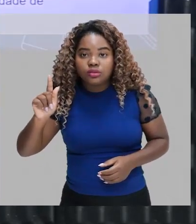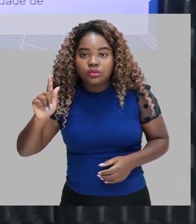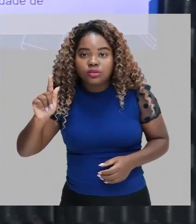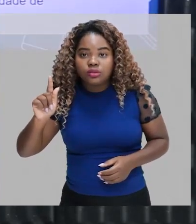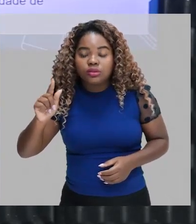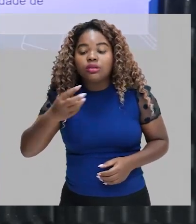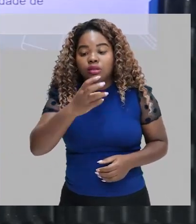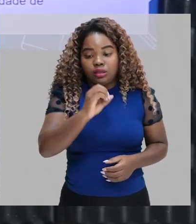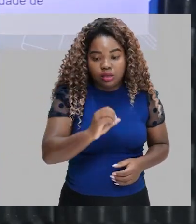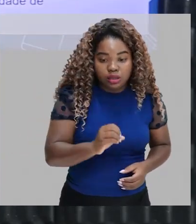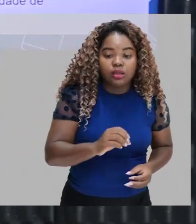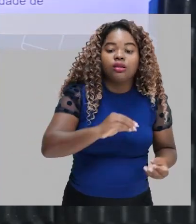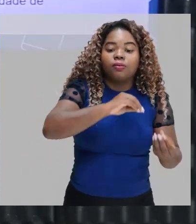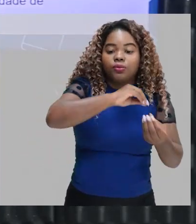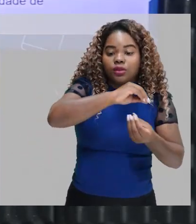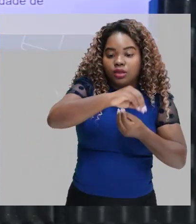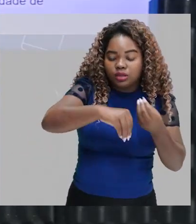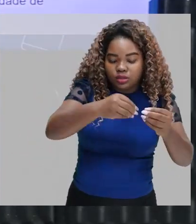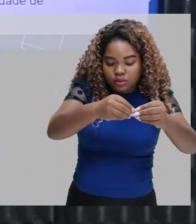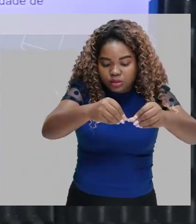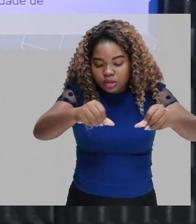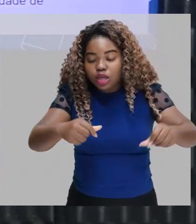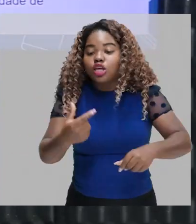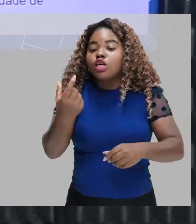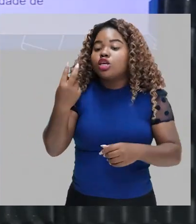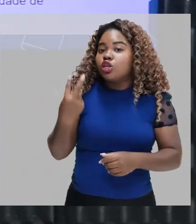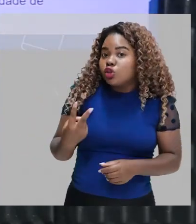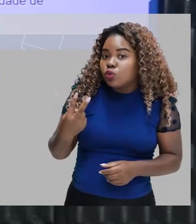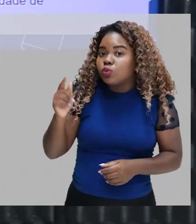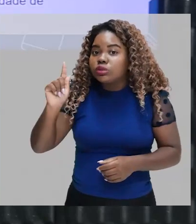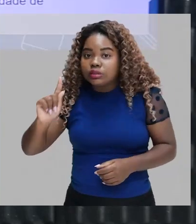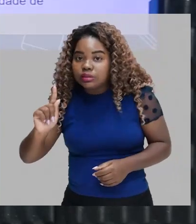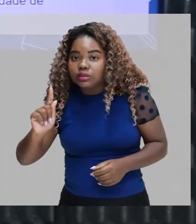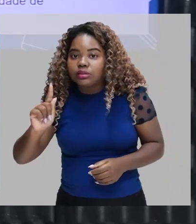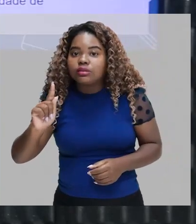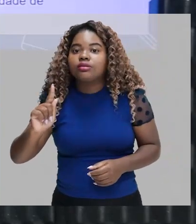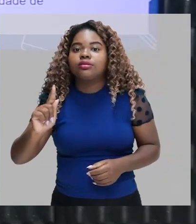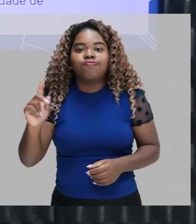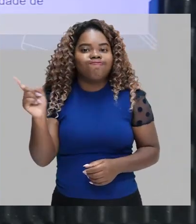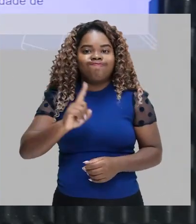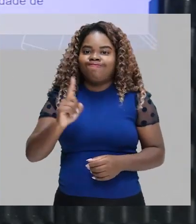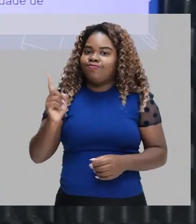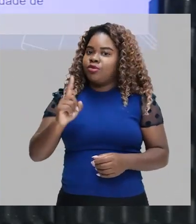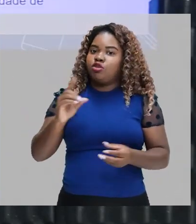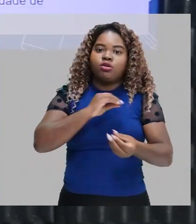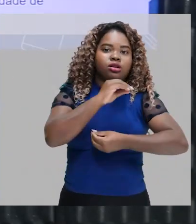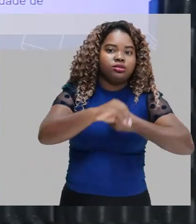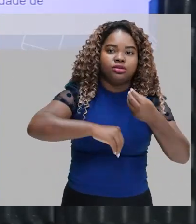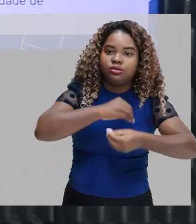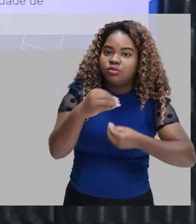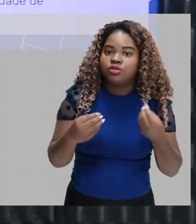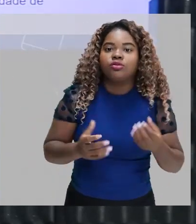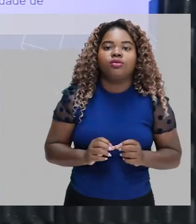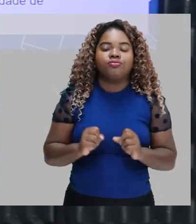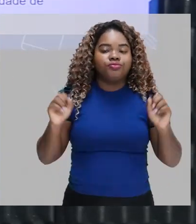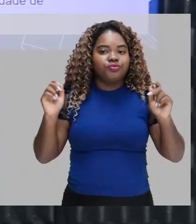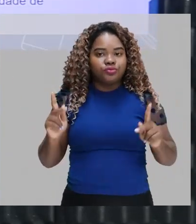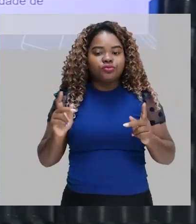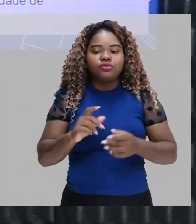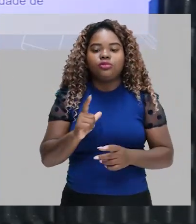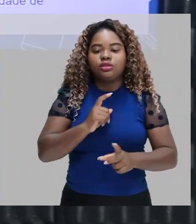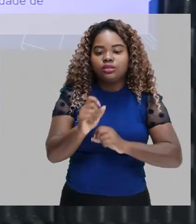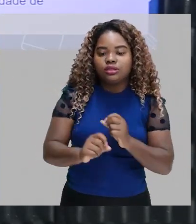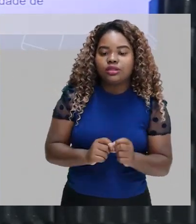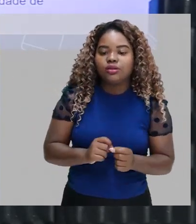se dissolver e 2 gramas vai ficar no fundo do recipiente, gerando o que nós chamamos